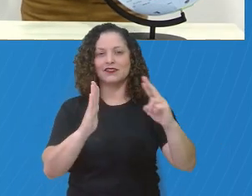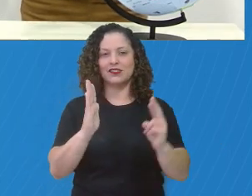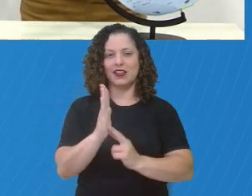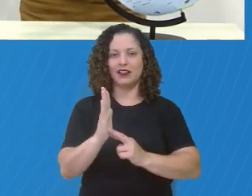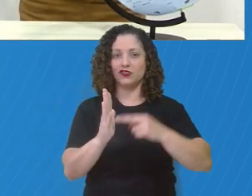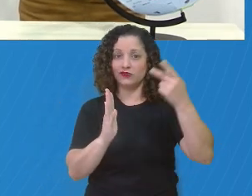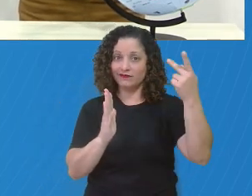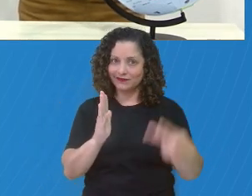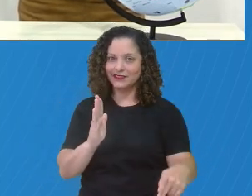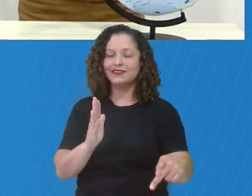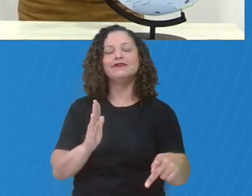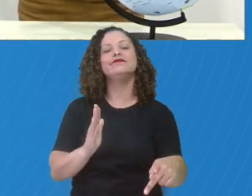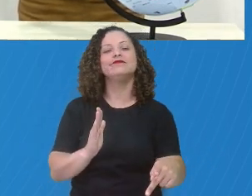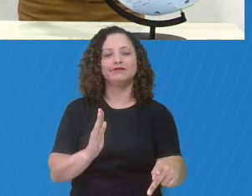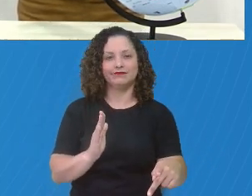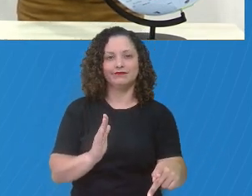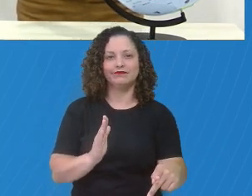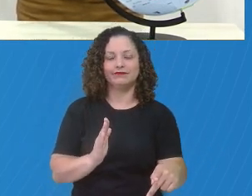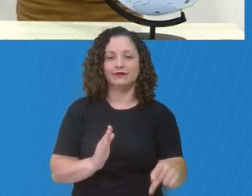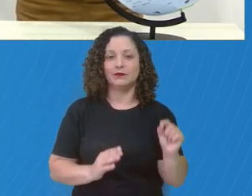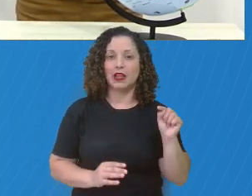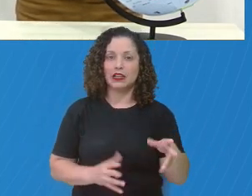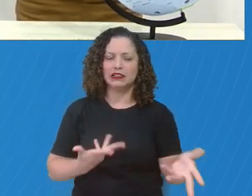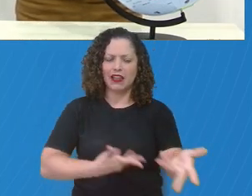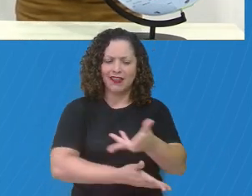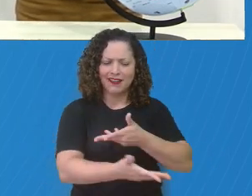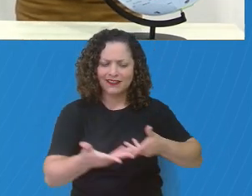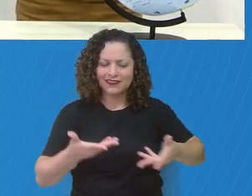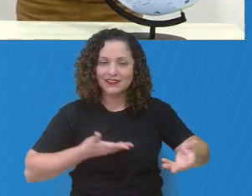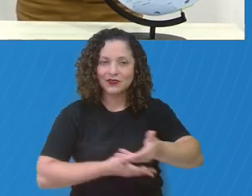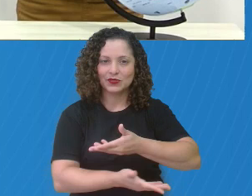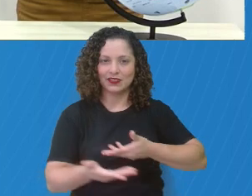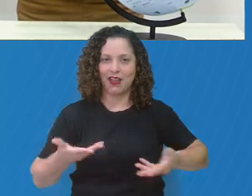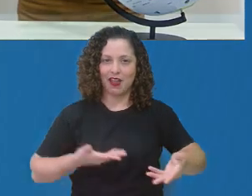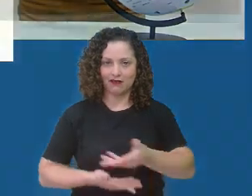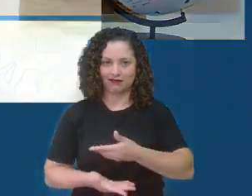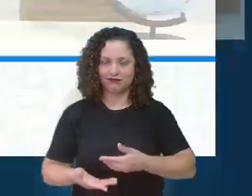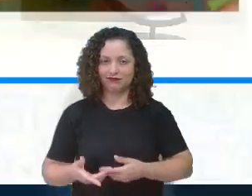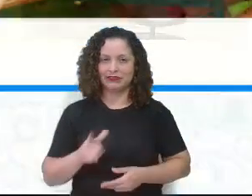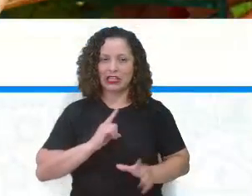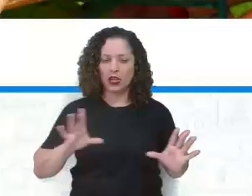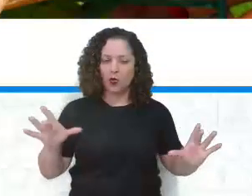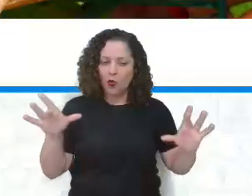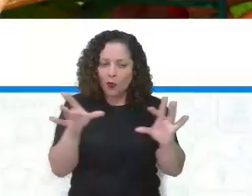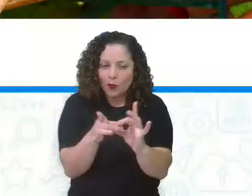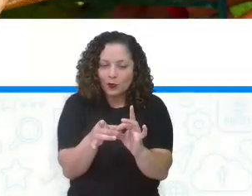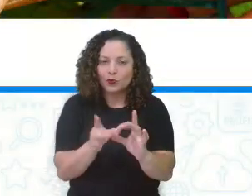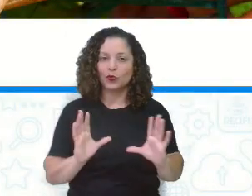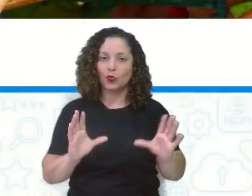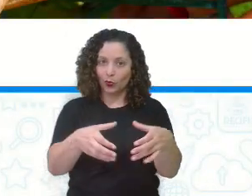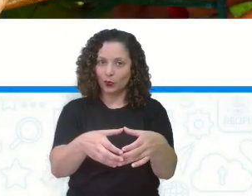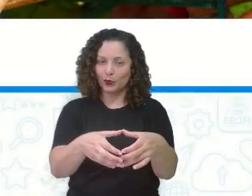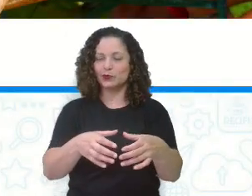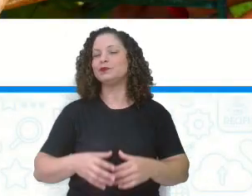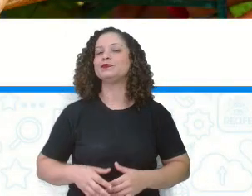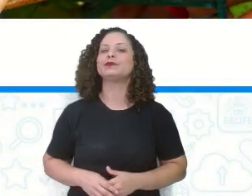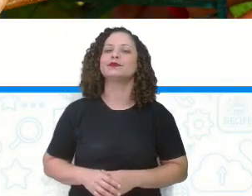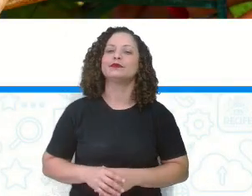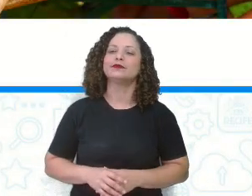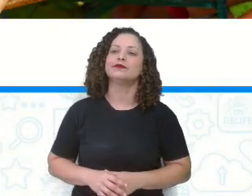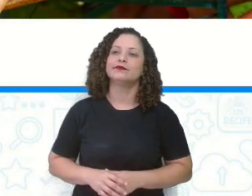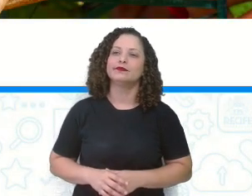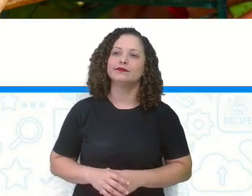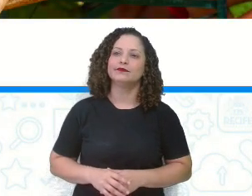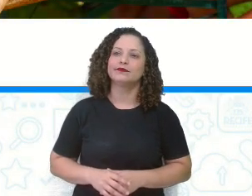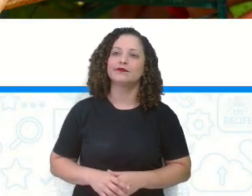são colocadas por aquele grupo para conviver, para saber conviver harmoniosamente com esse grupo, tá? Inclusive, lhe